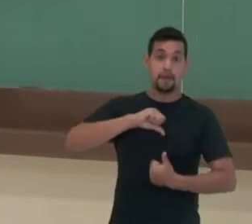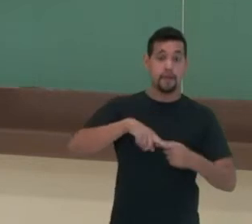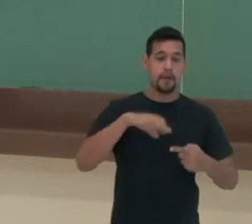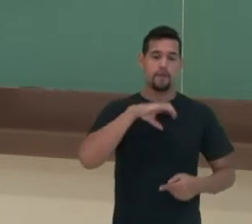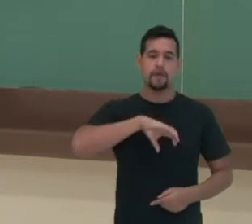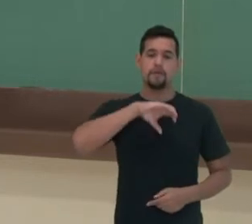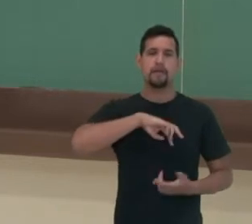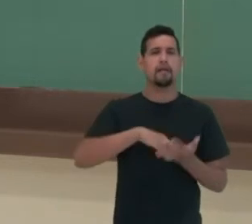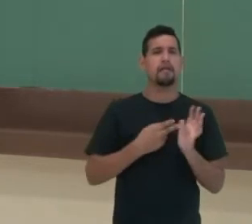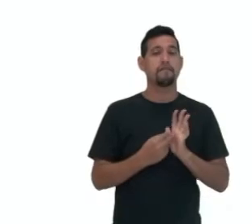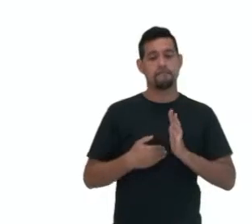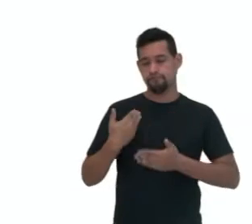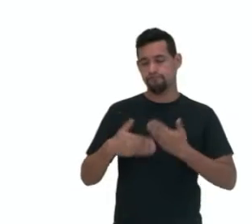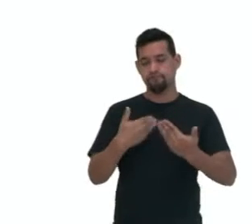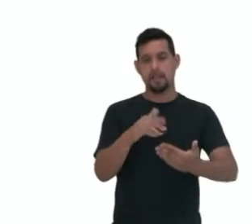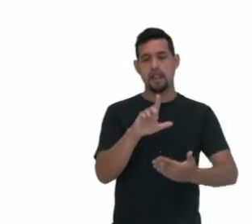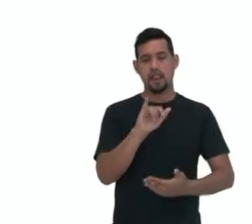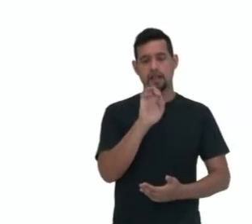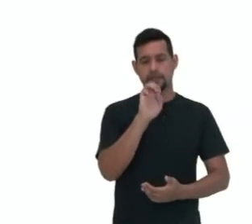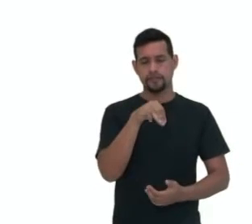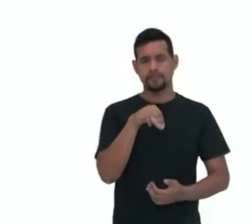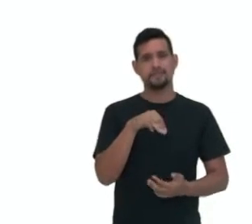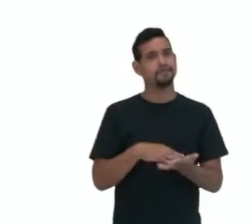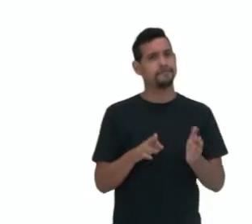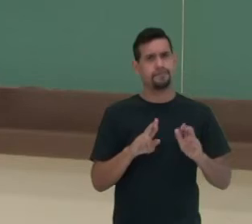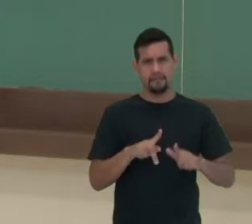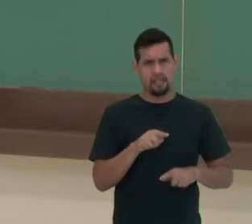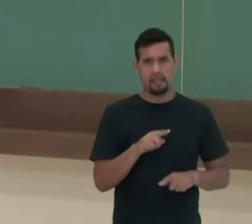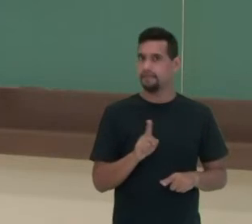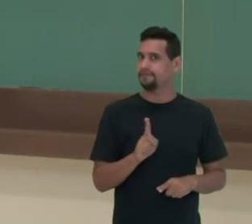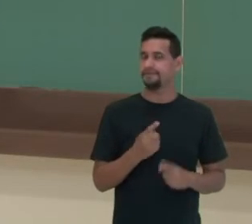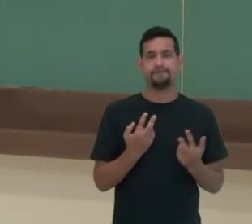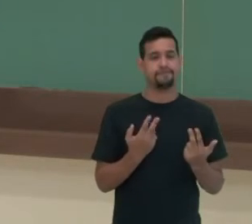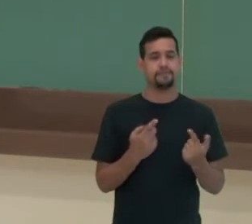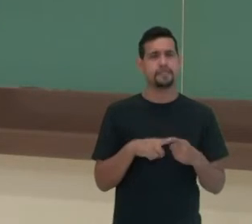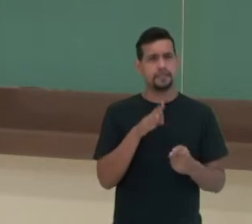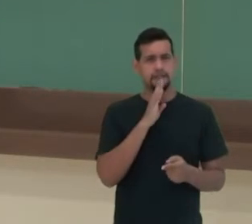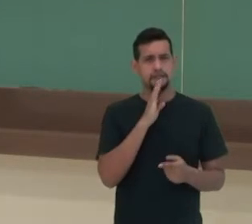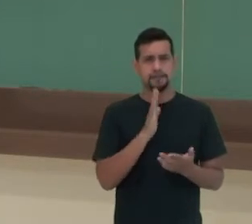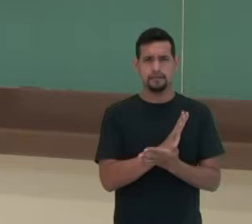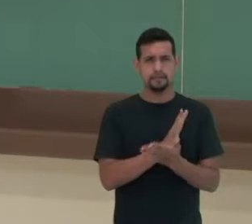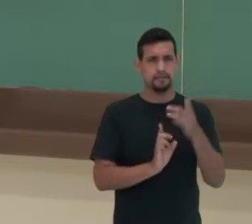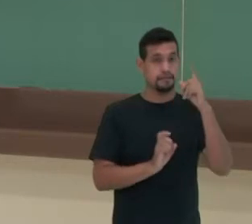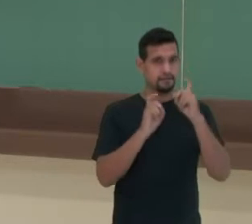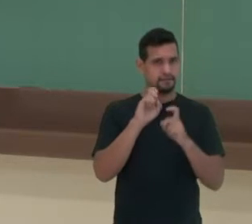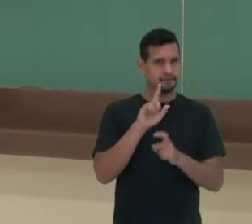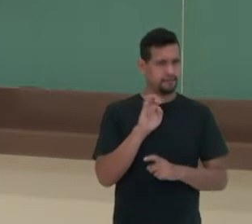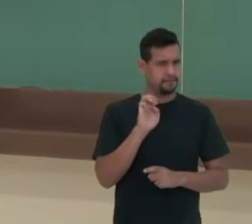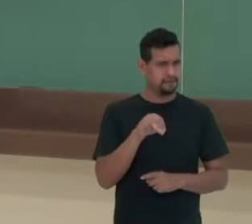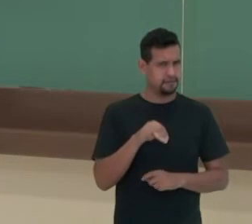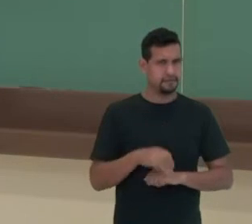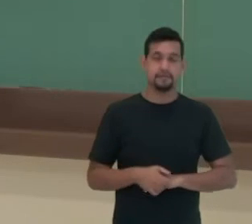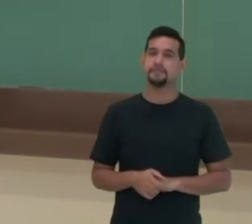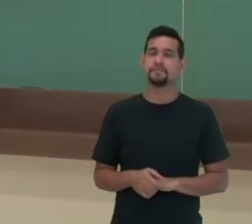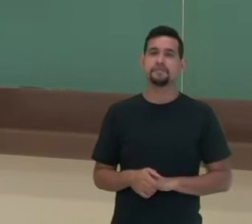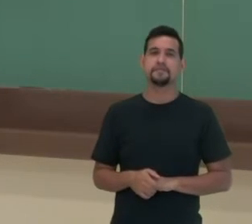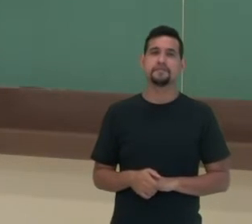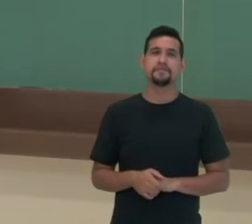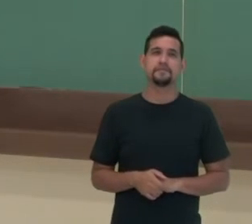portuguesa, descendente do latim, não foi diferente. Você conhece alguma expressão em latim? Essa é a grande pergunta